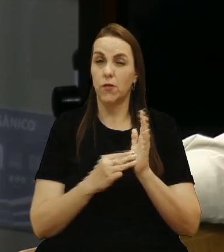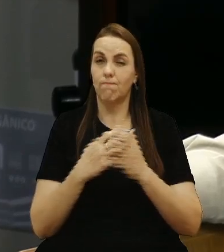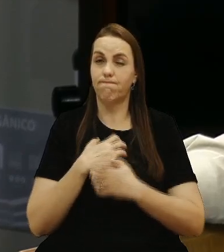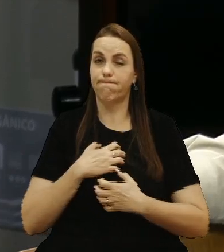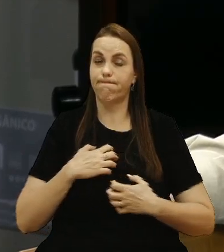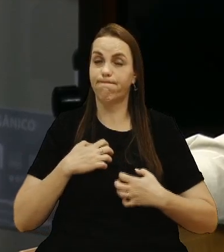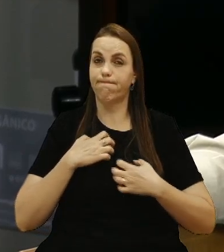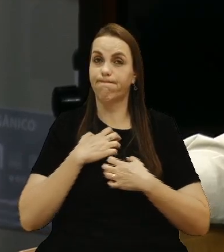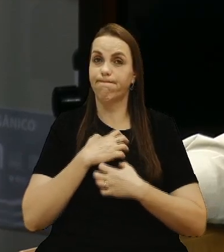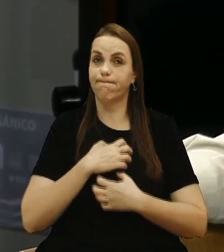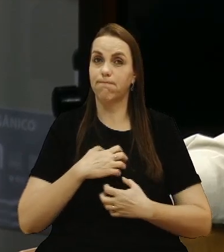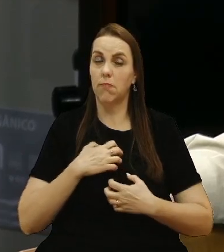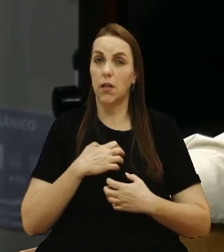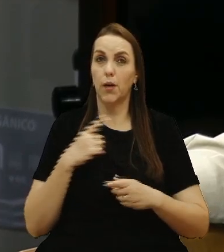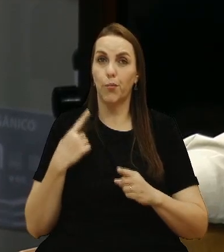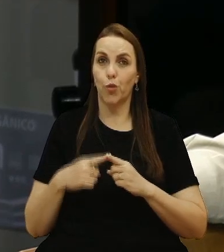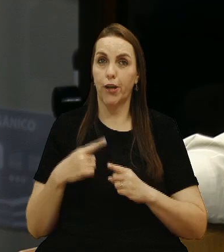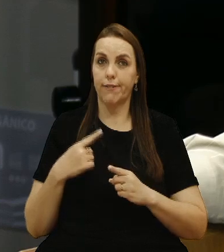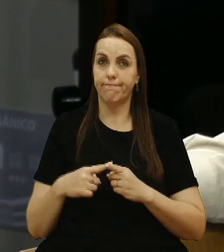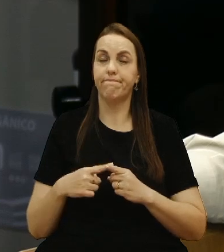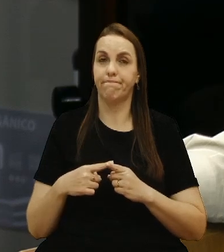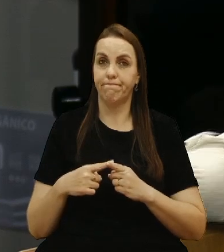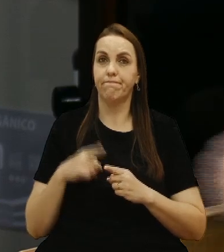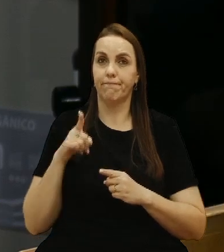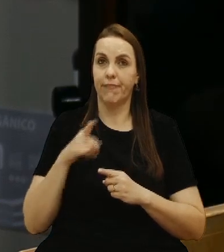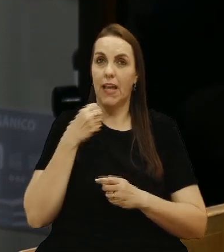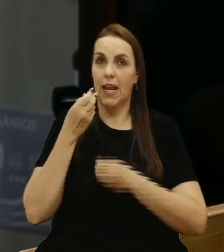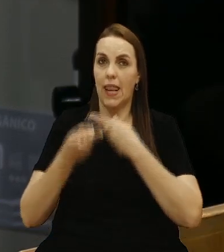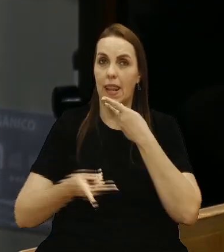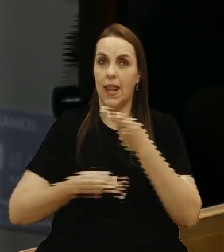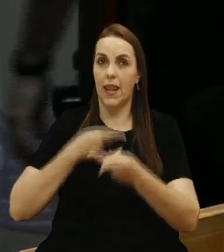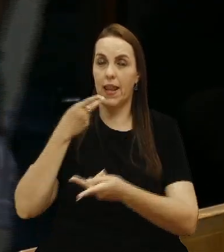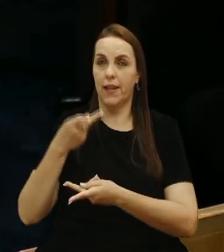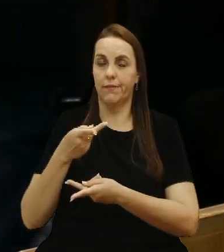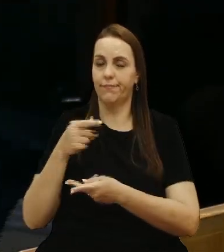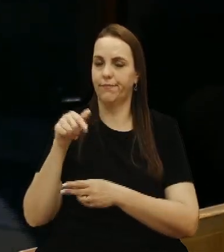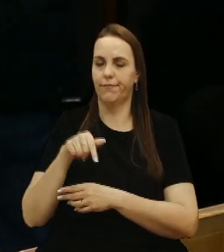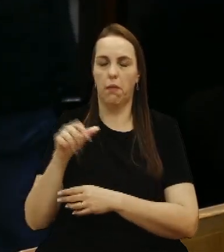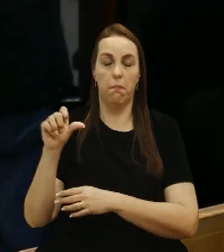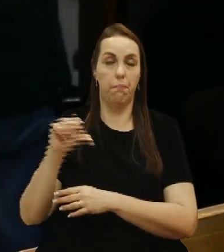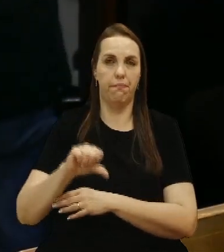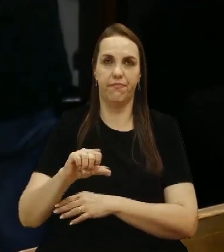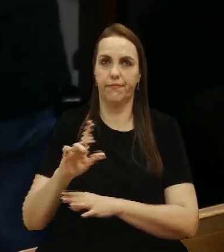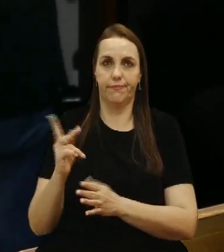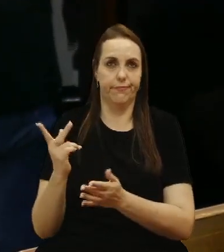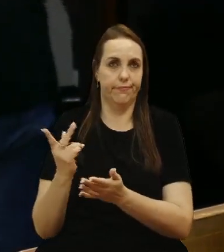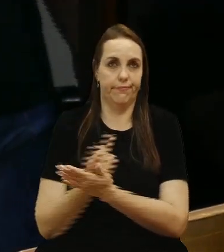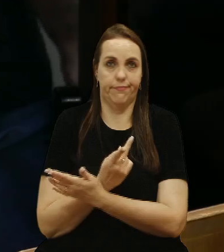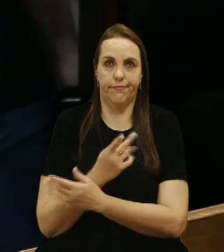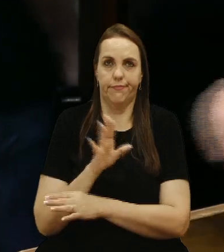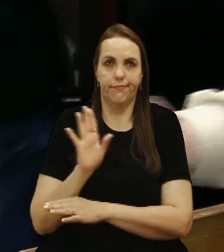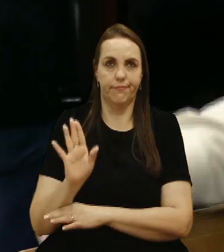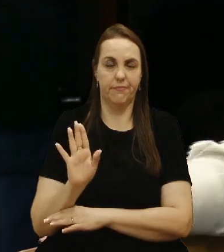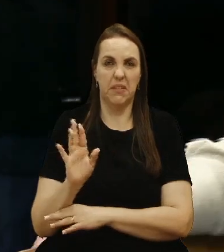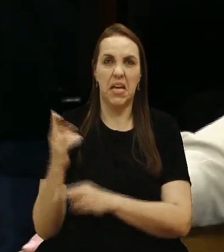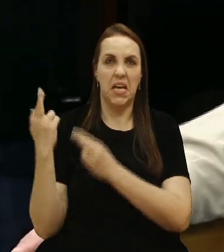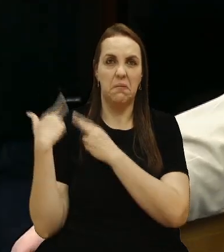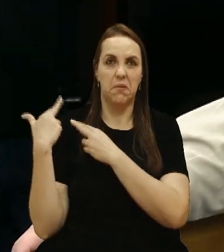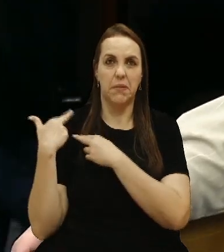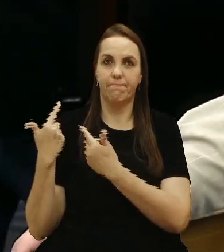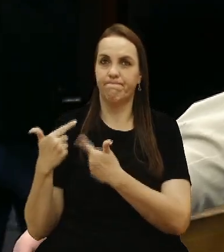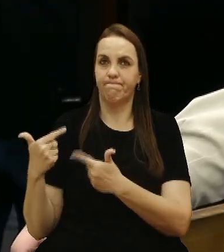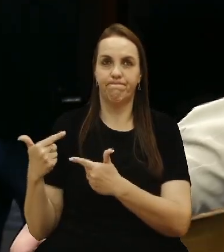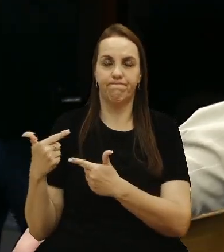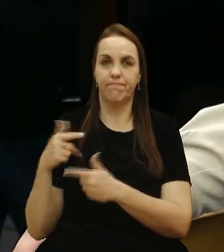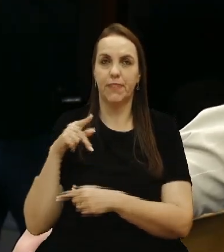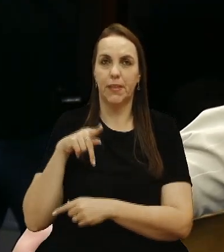indignação, tendo em conta as declarações infelizes, para dizer o mínimo, irresponsáveis do Peninha,